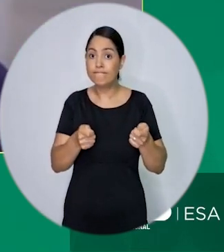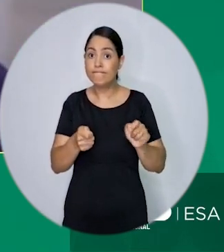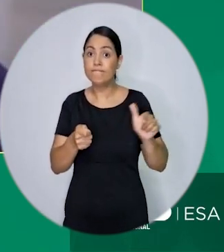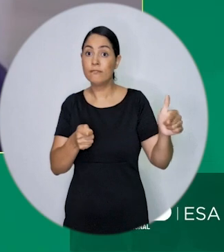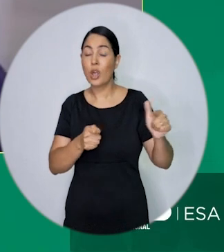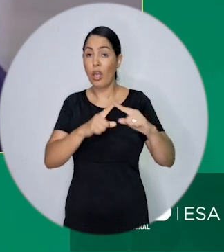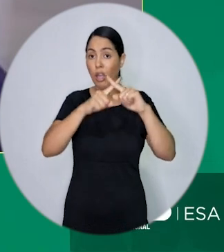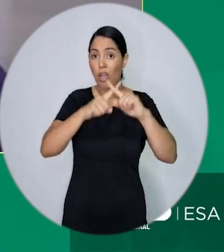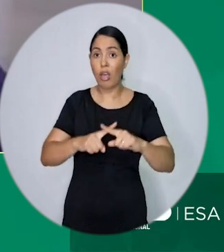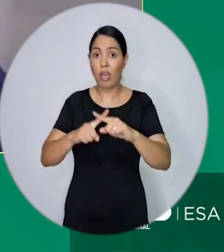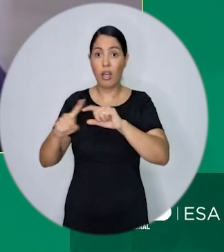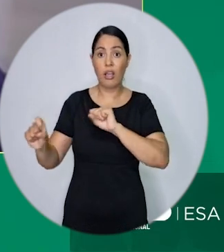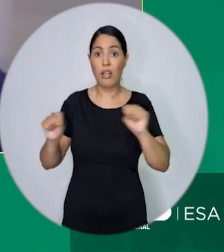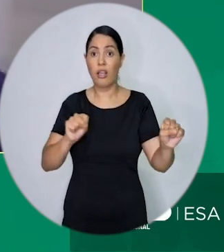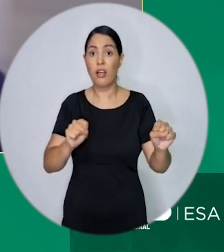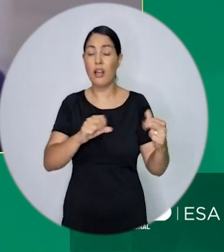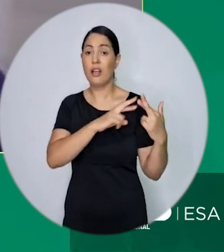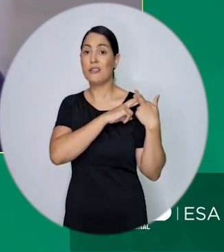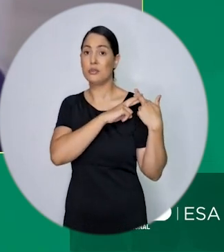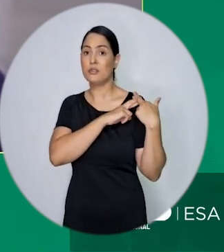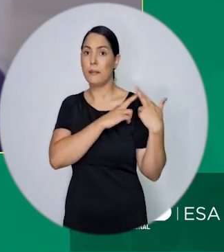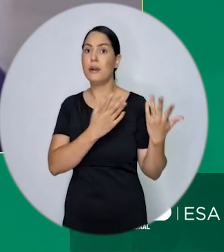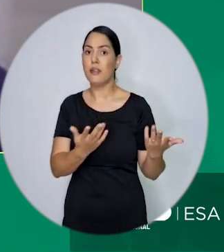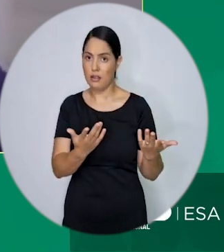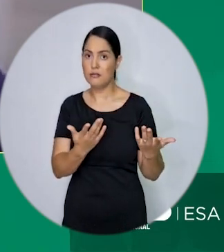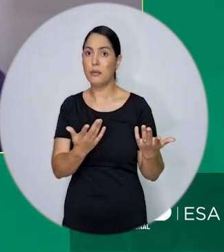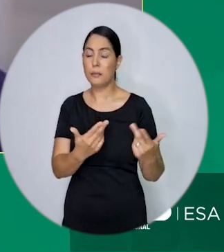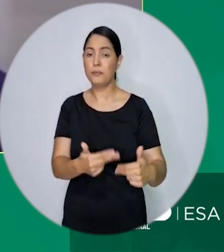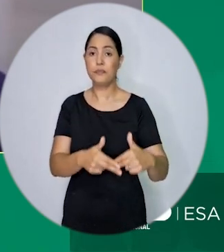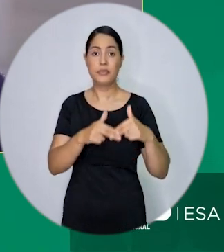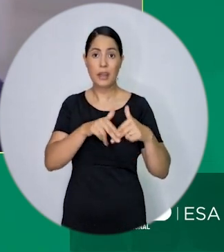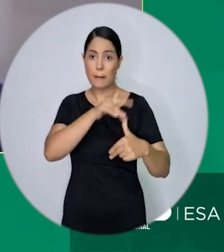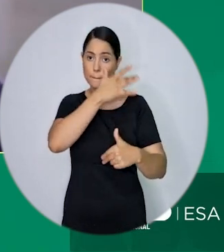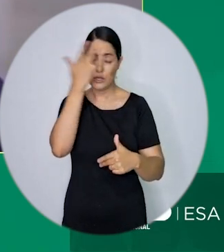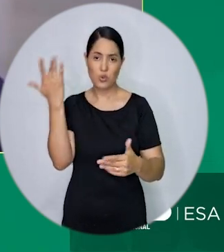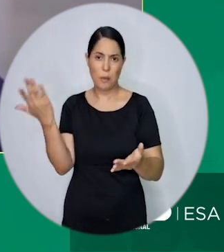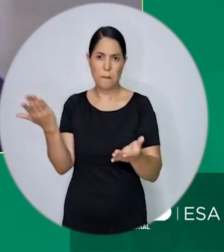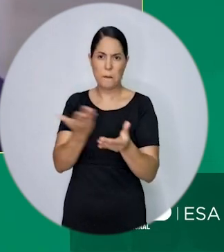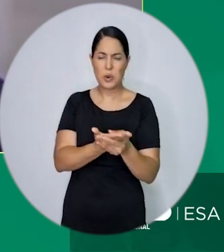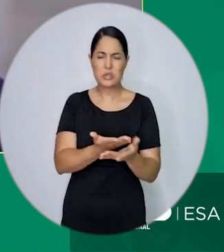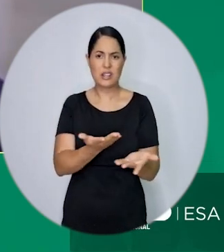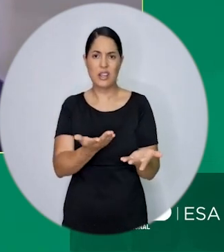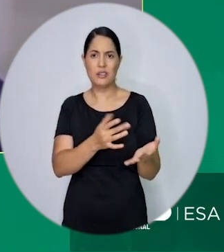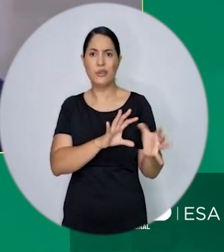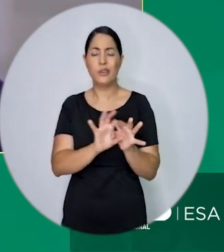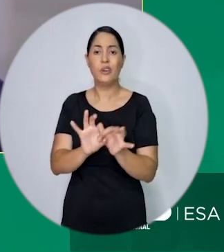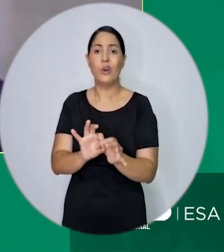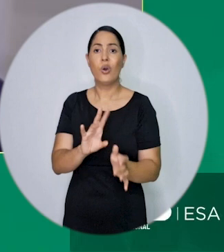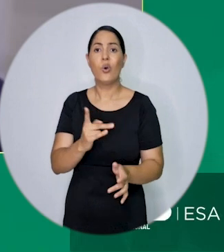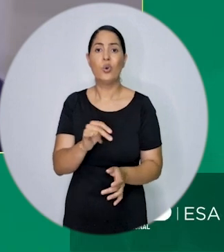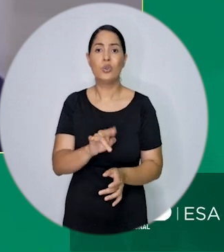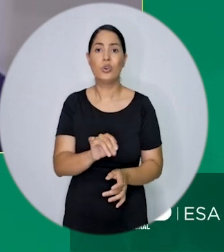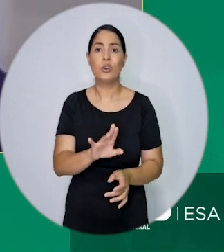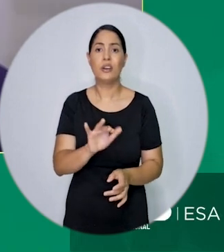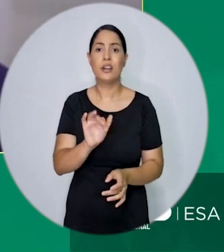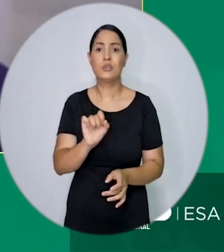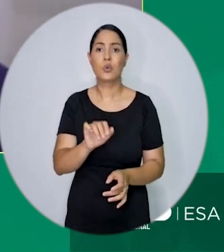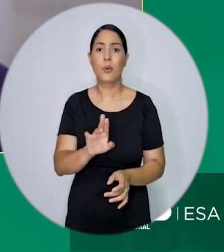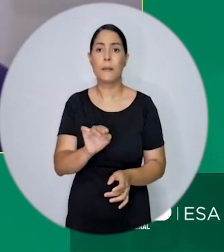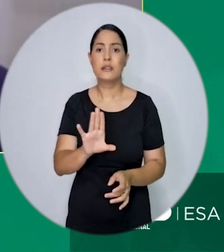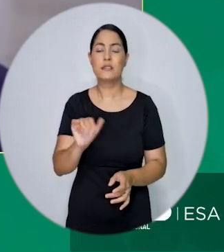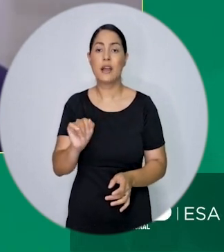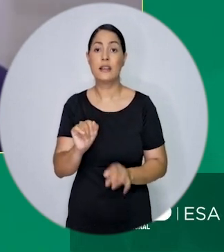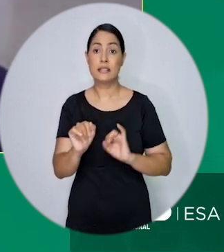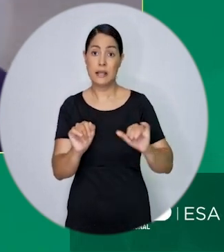da litigiosidade irresponsável. A honorária sucumbencial, senhores e senhoras, é uma condenação que é